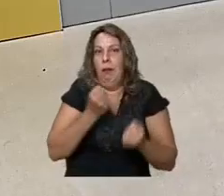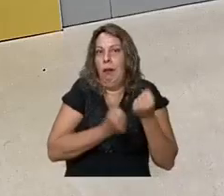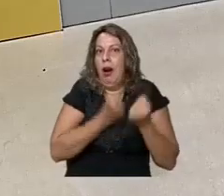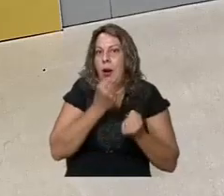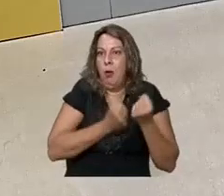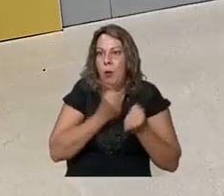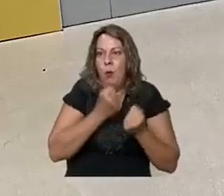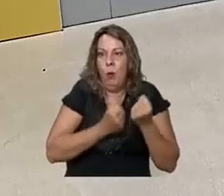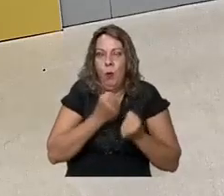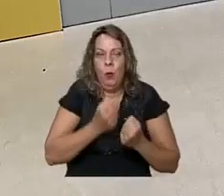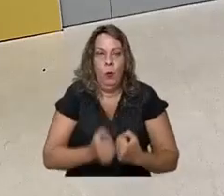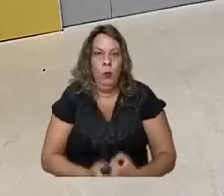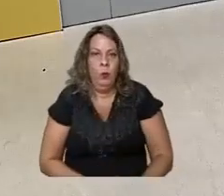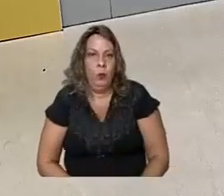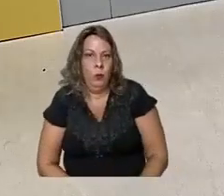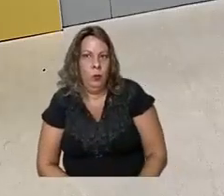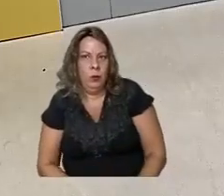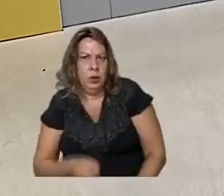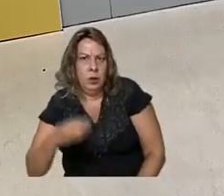para casa.